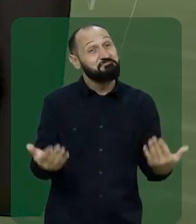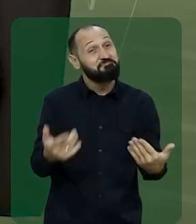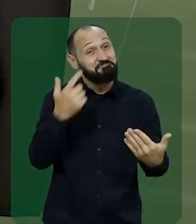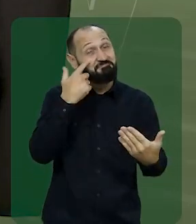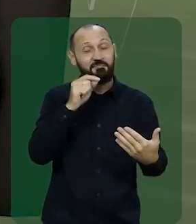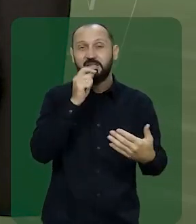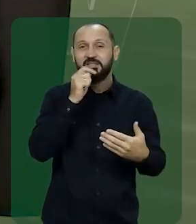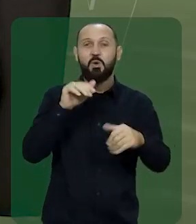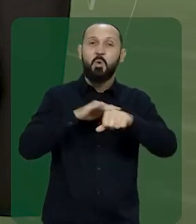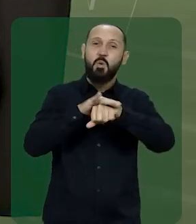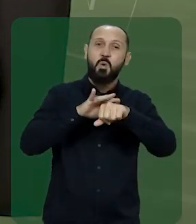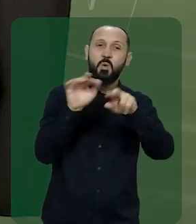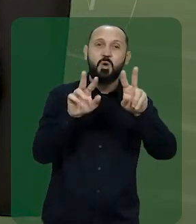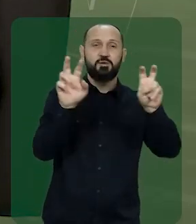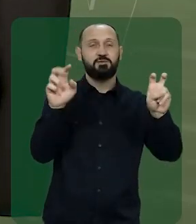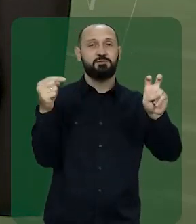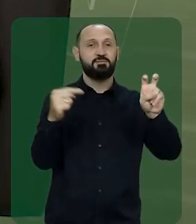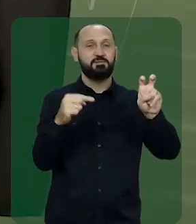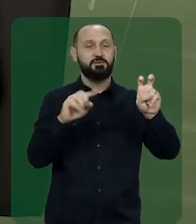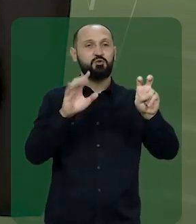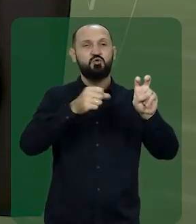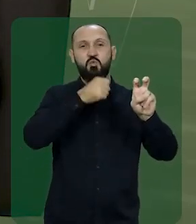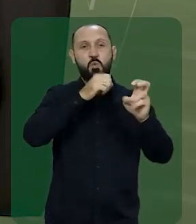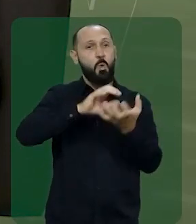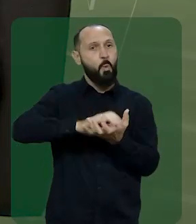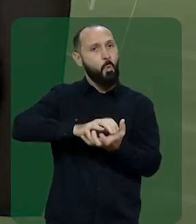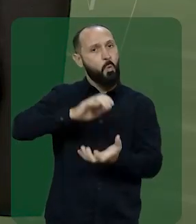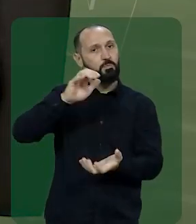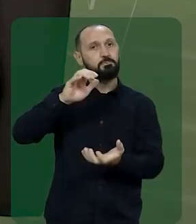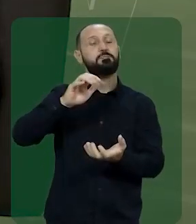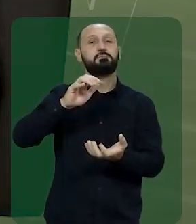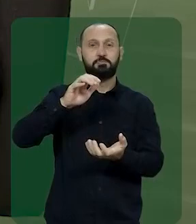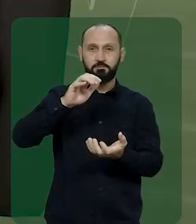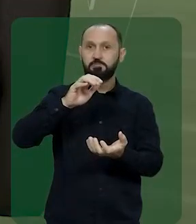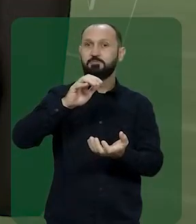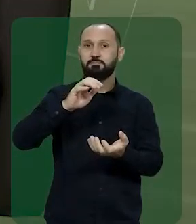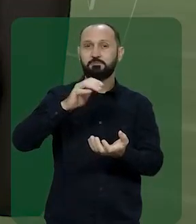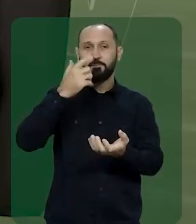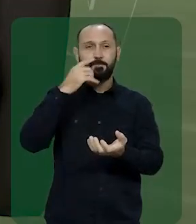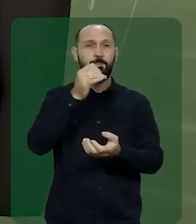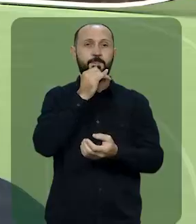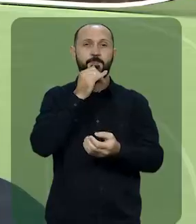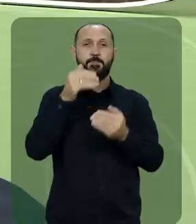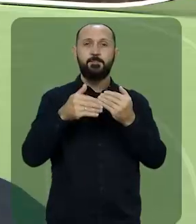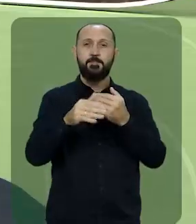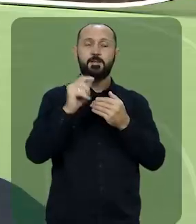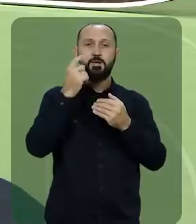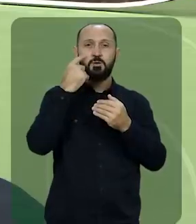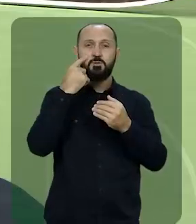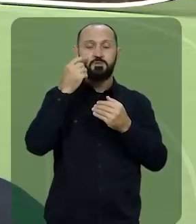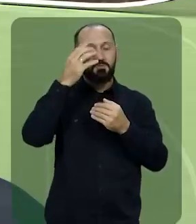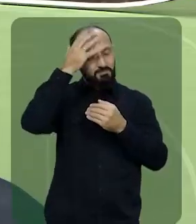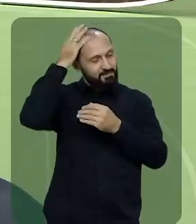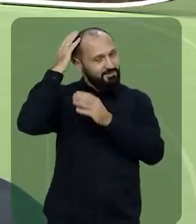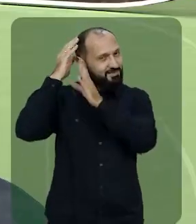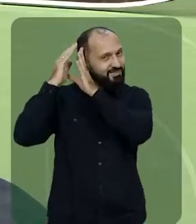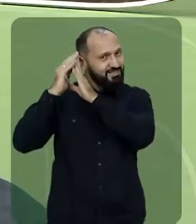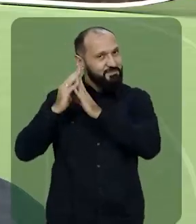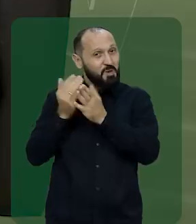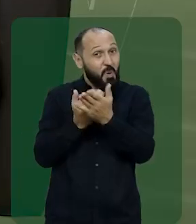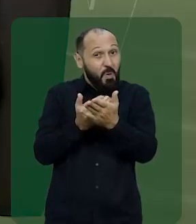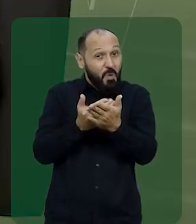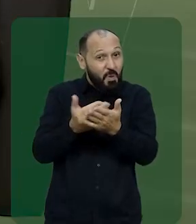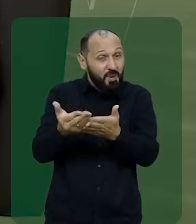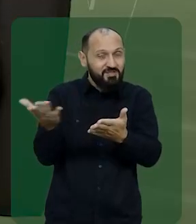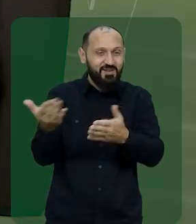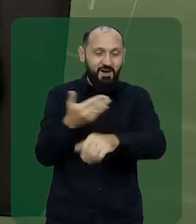ainda falando sobre essa questão do envelhecer, né? Eu dando como exemplo agora os seus cabelos